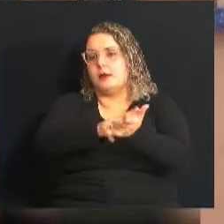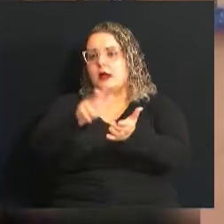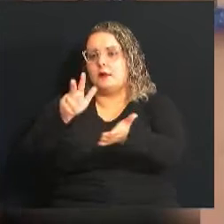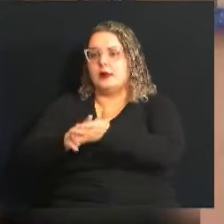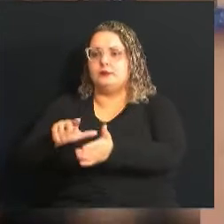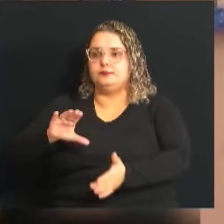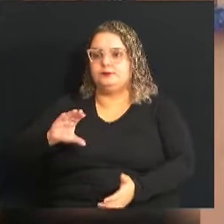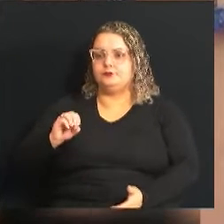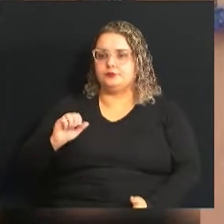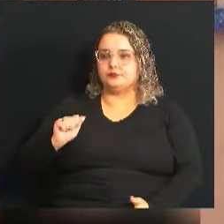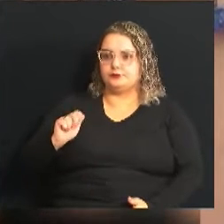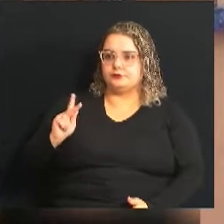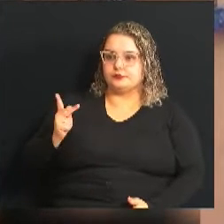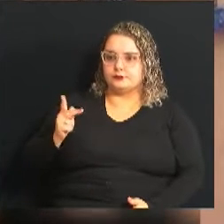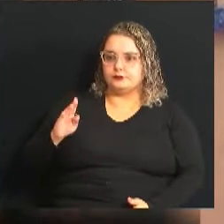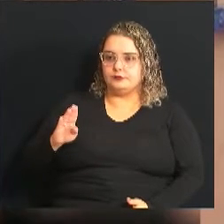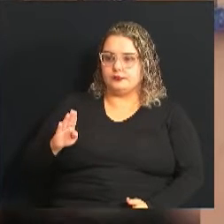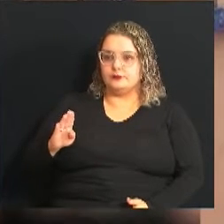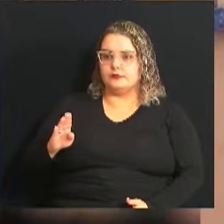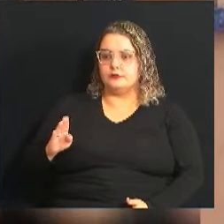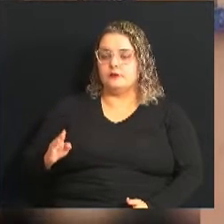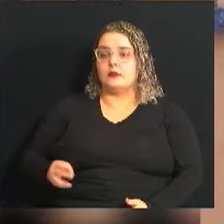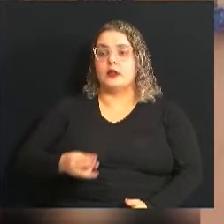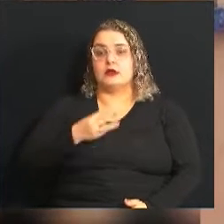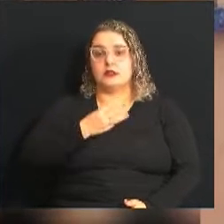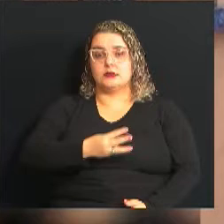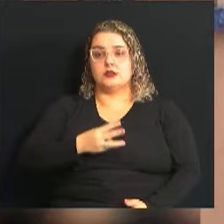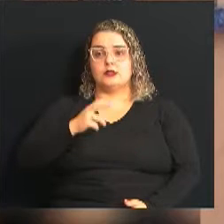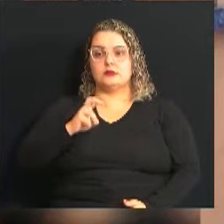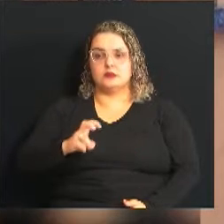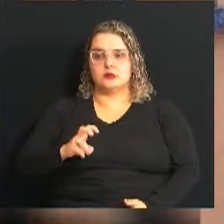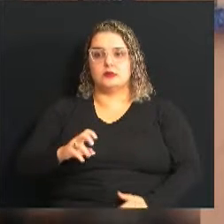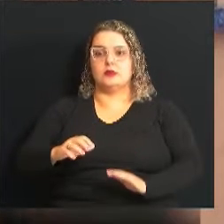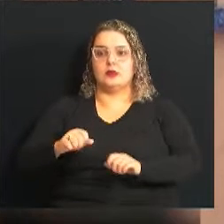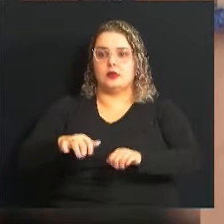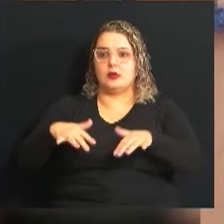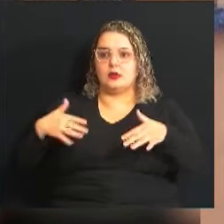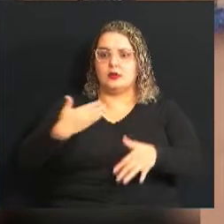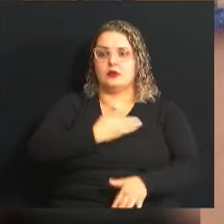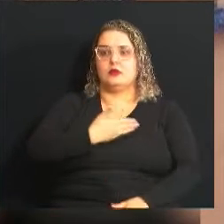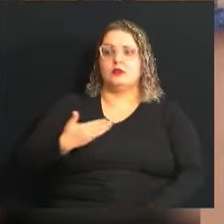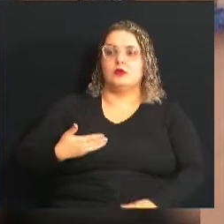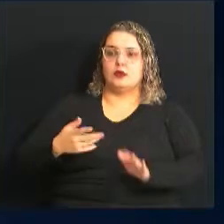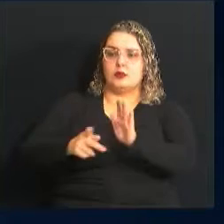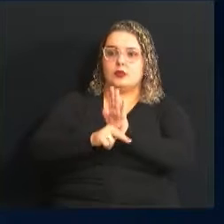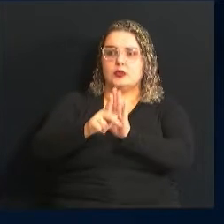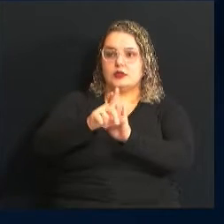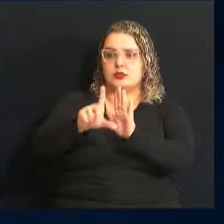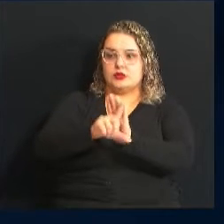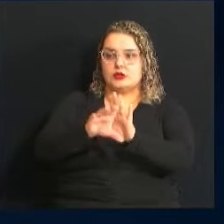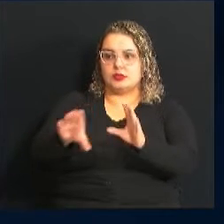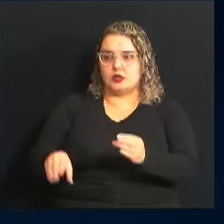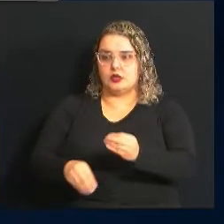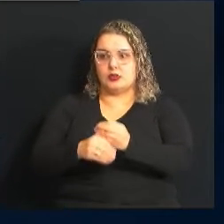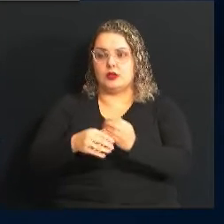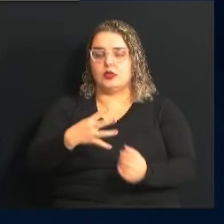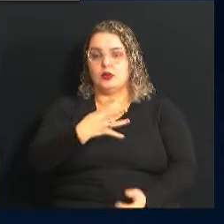Já durante a 35ª audiência pública, a pauta foi o projeto de lei complementar número